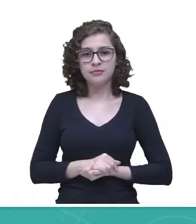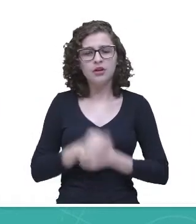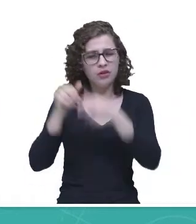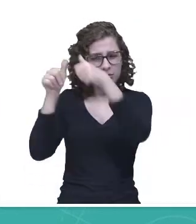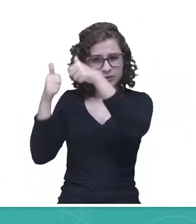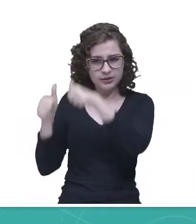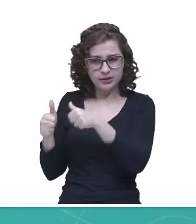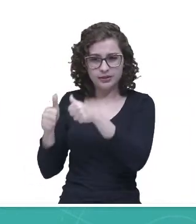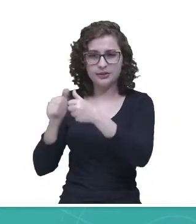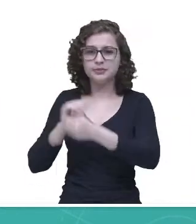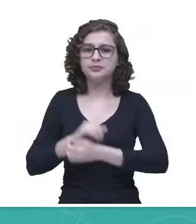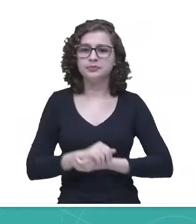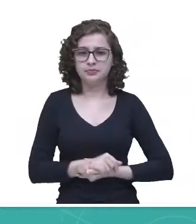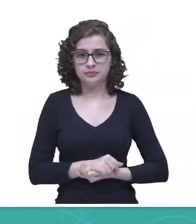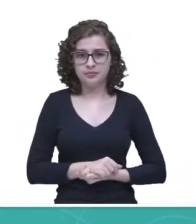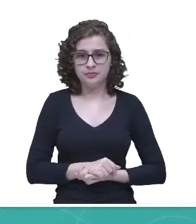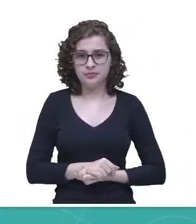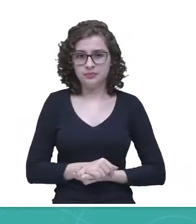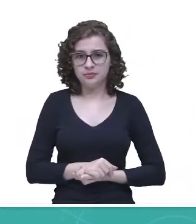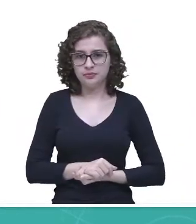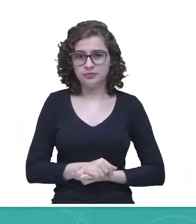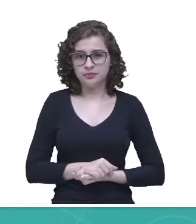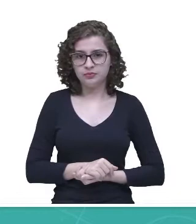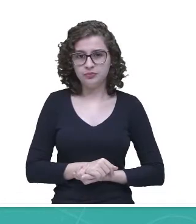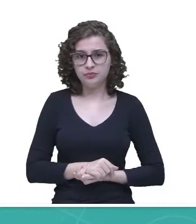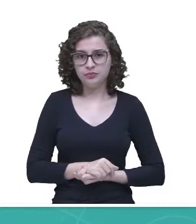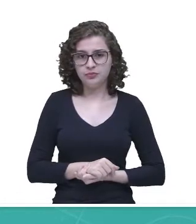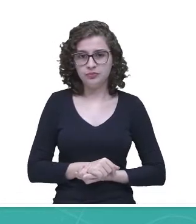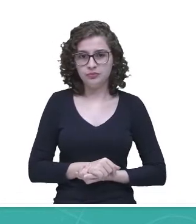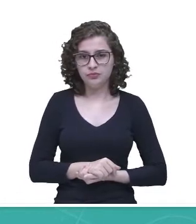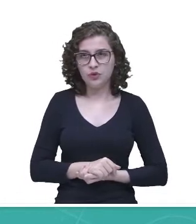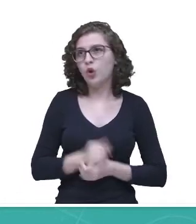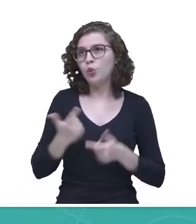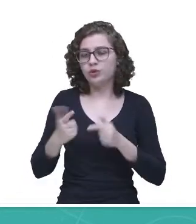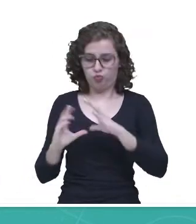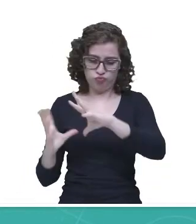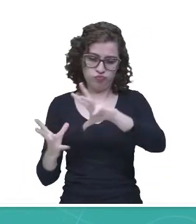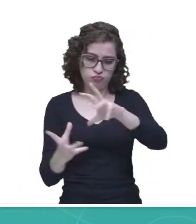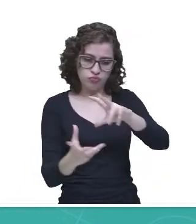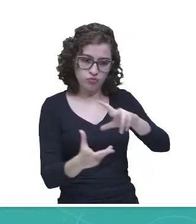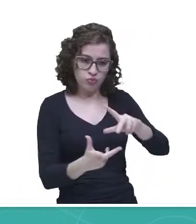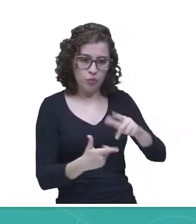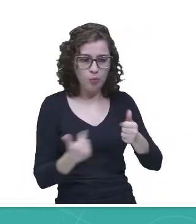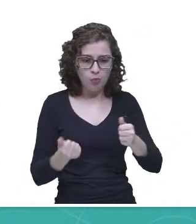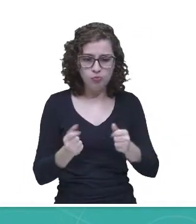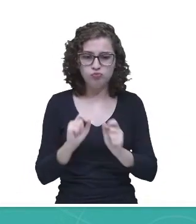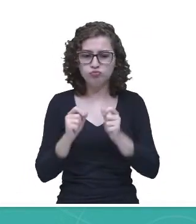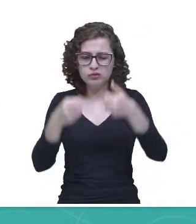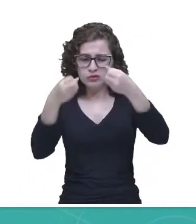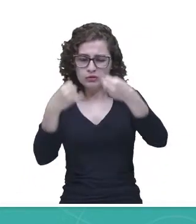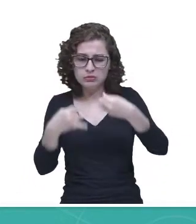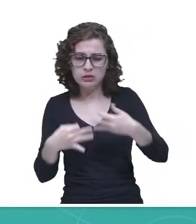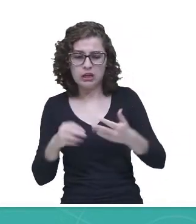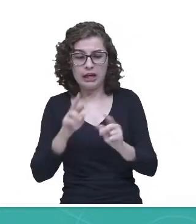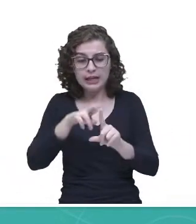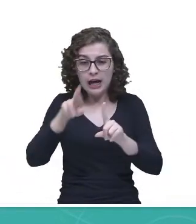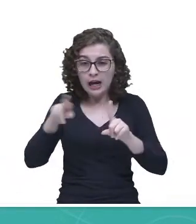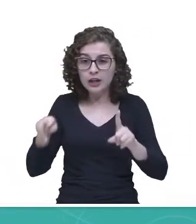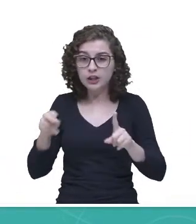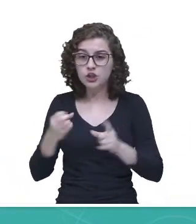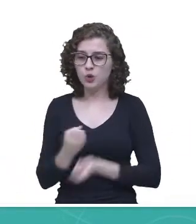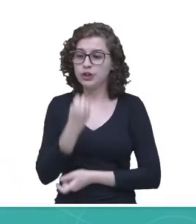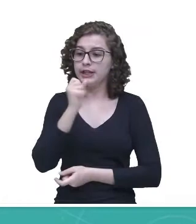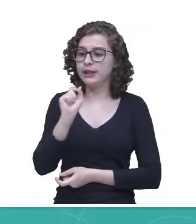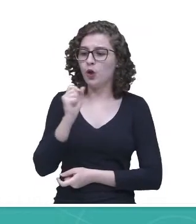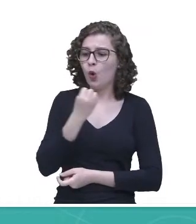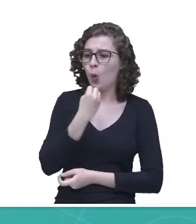analisando. Não há nenhuma religião no planeta que diga que a existência do mal